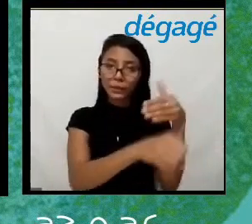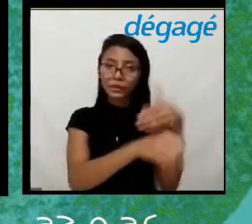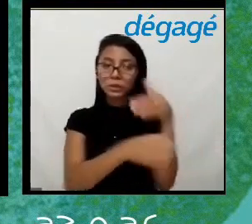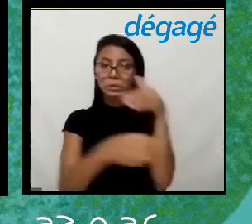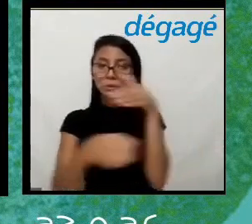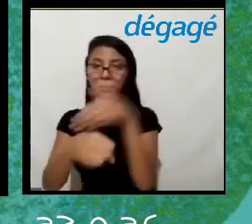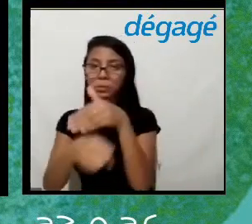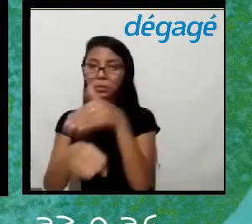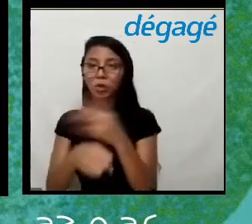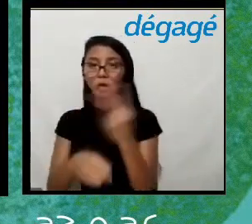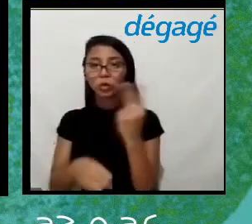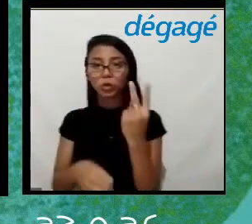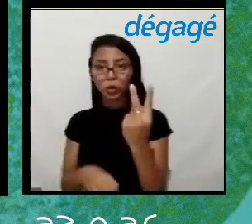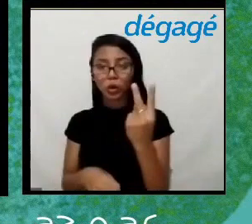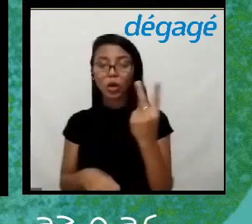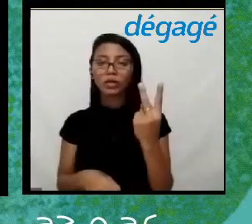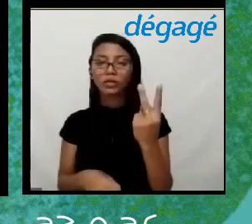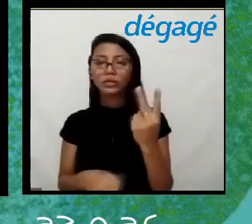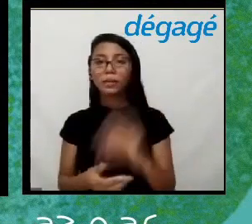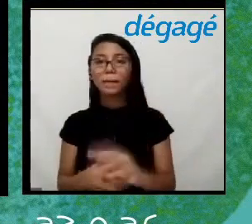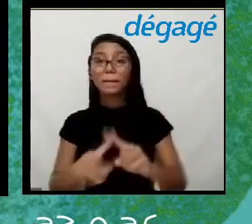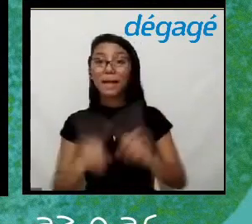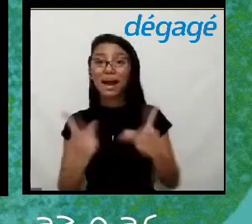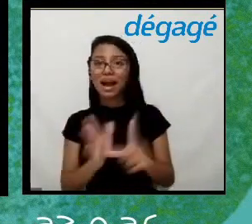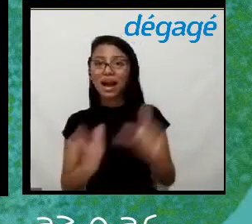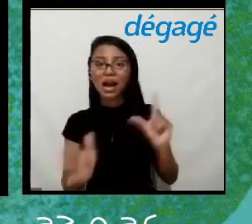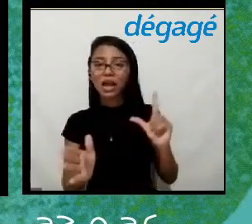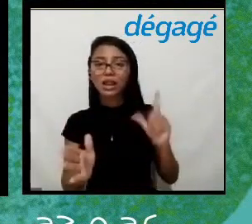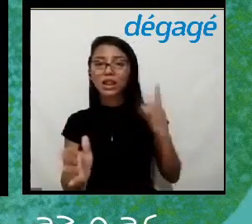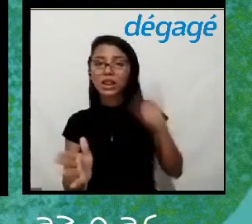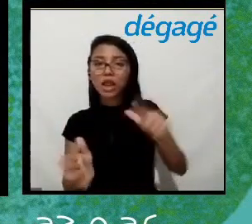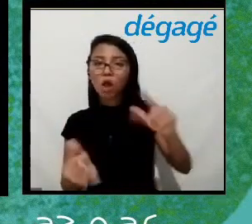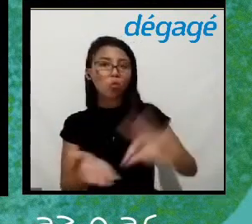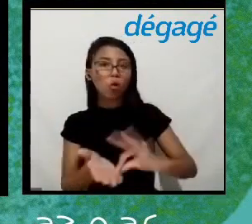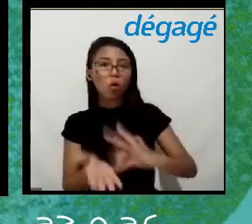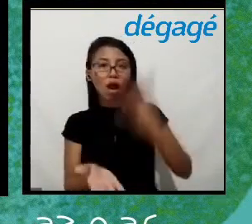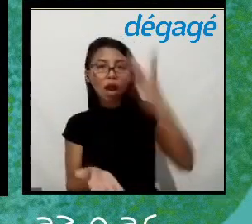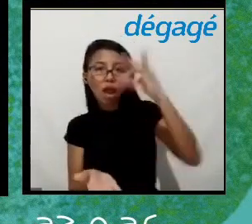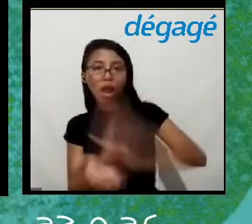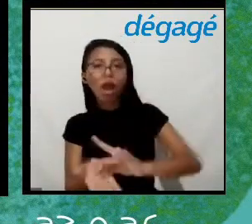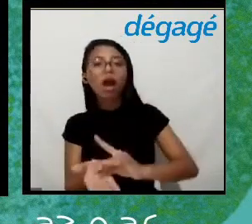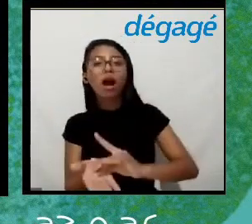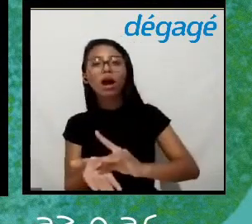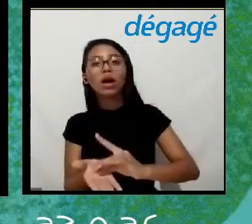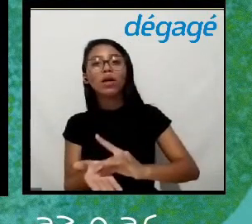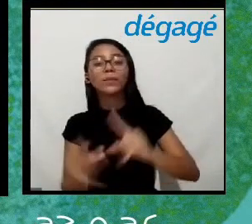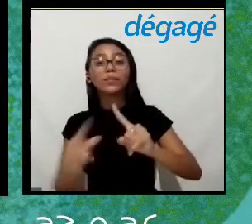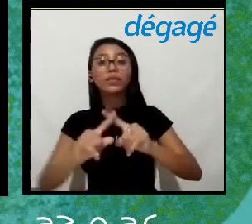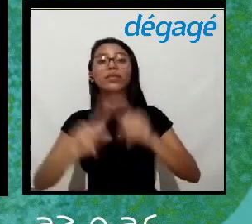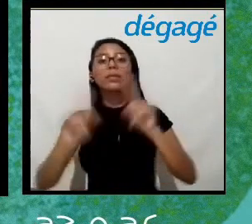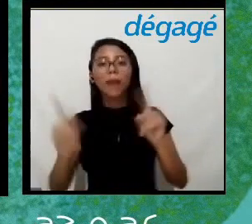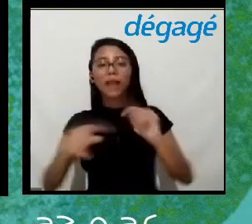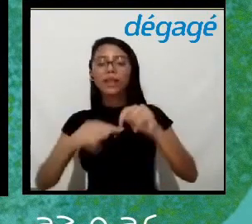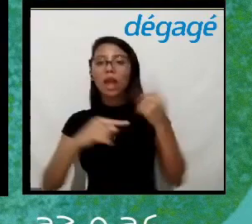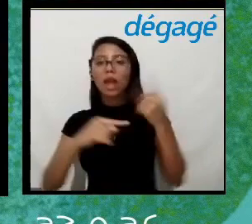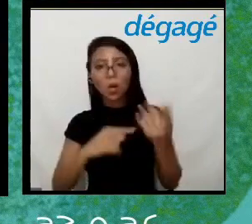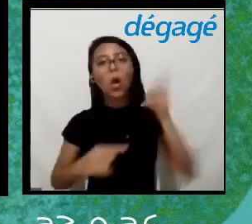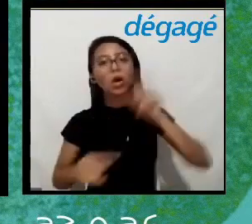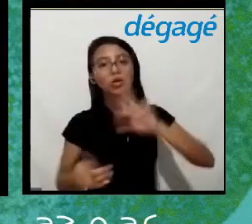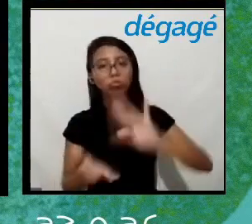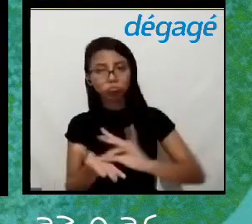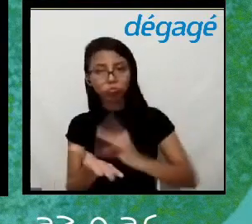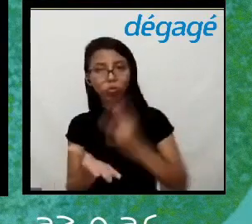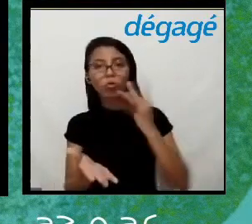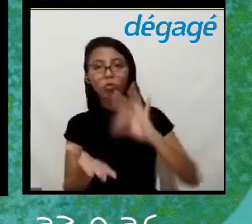oficialização, a gente passou a ter dois encontros semanais de 1 hora e meia de duração cada. E as